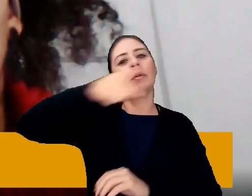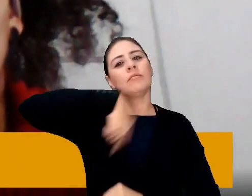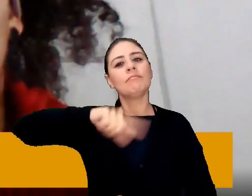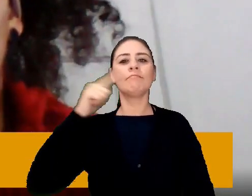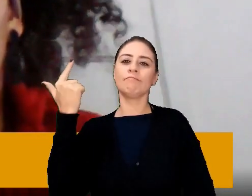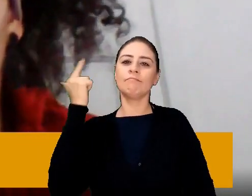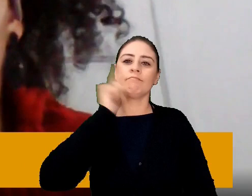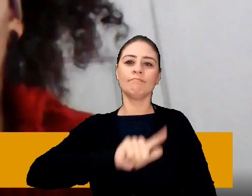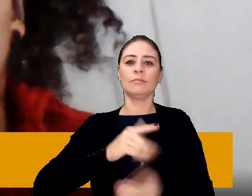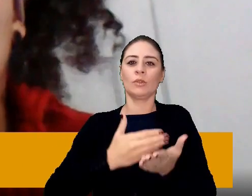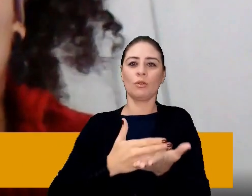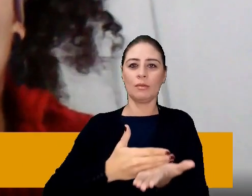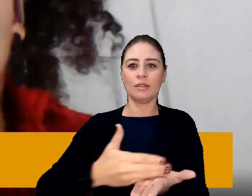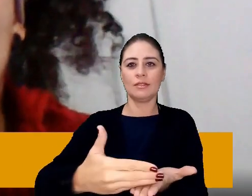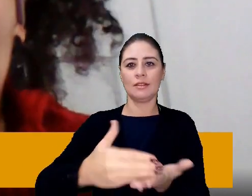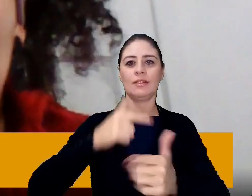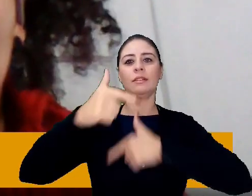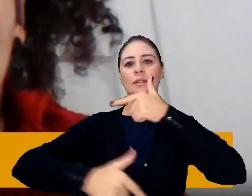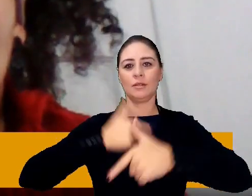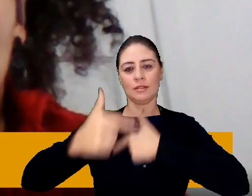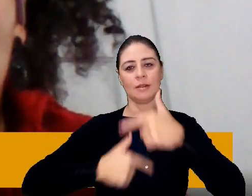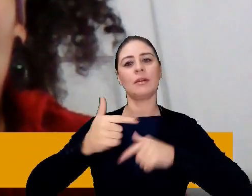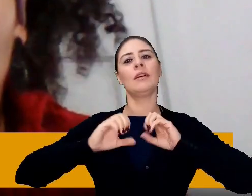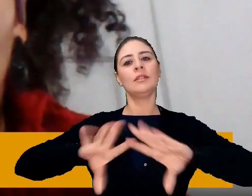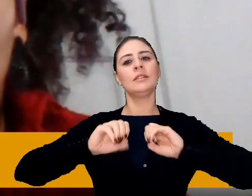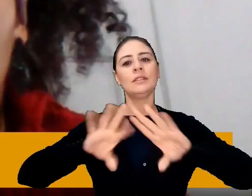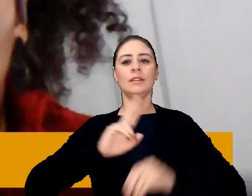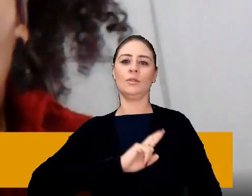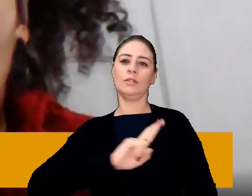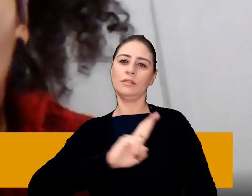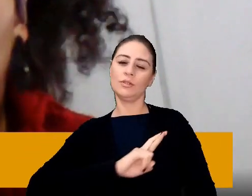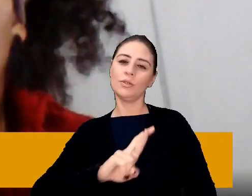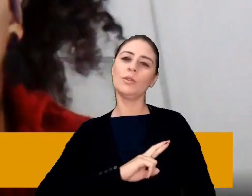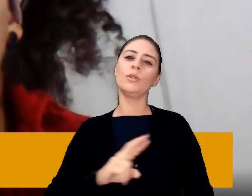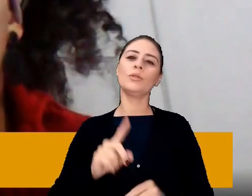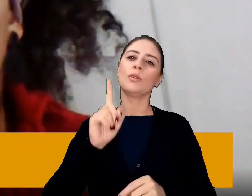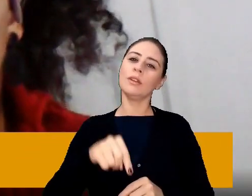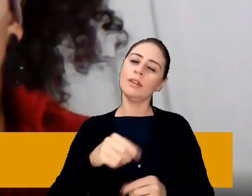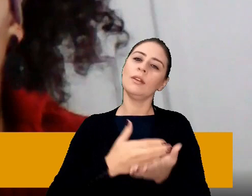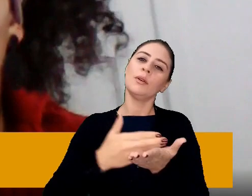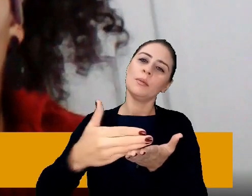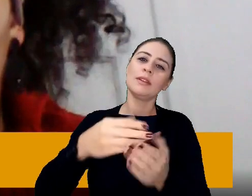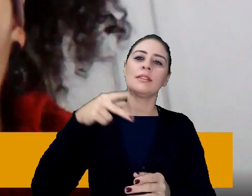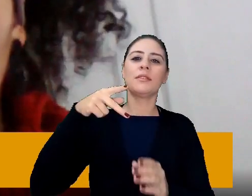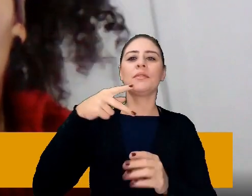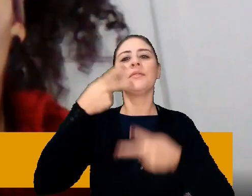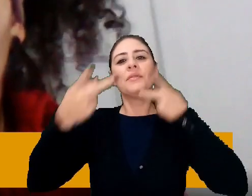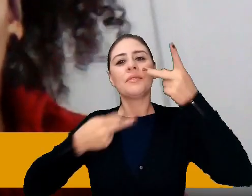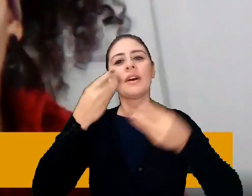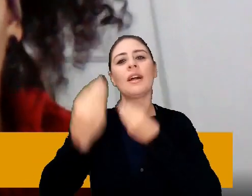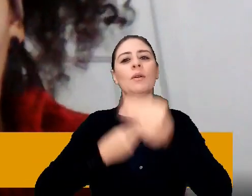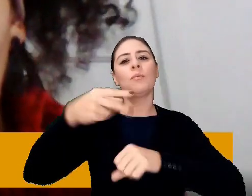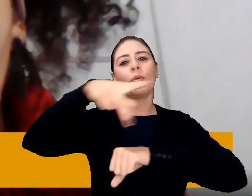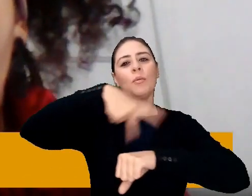que a gente consiga iniciar esse trabalho, né, com o ensino religioso a partir das falas dos